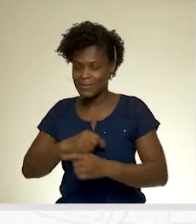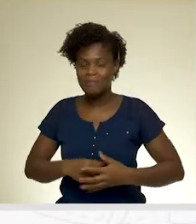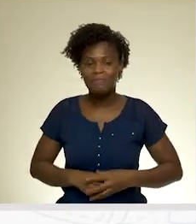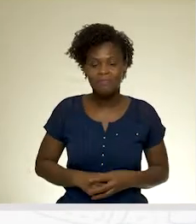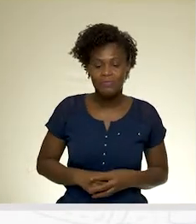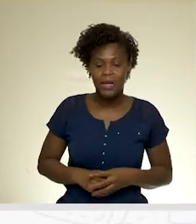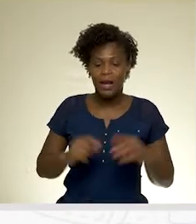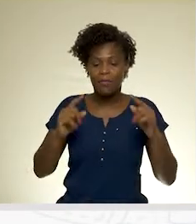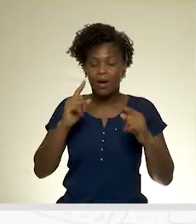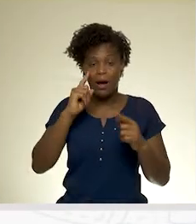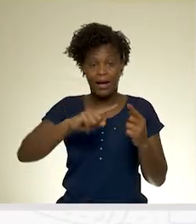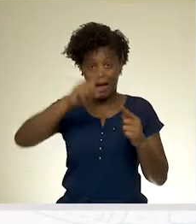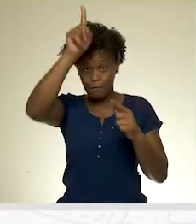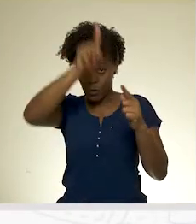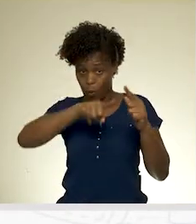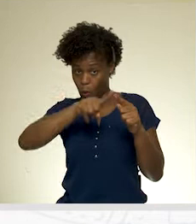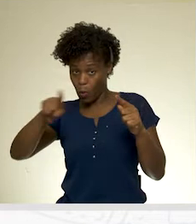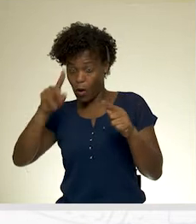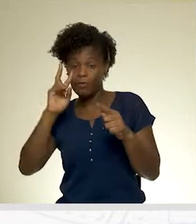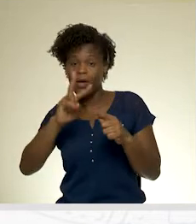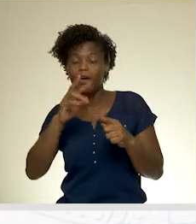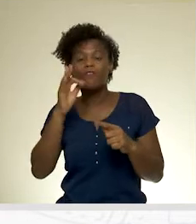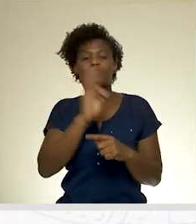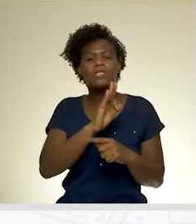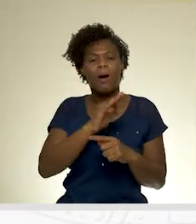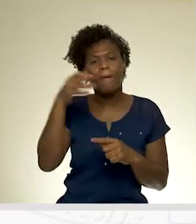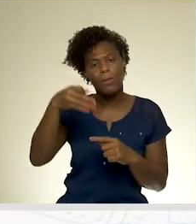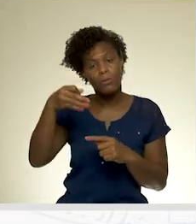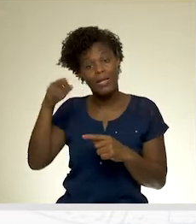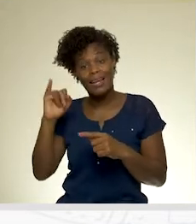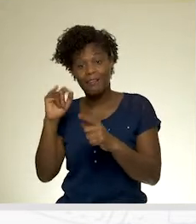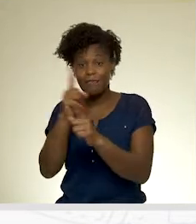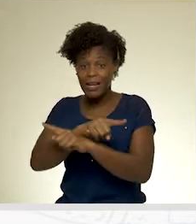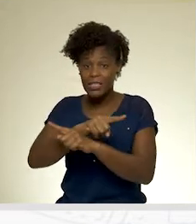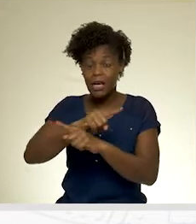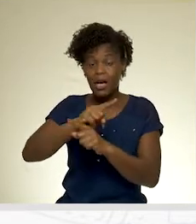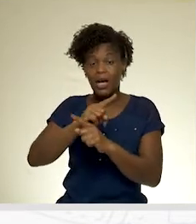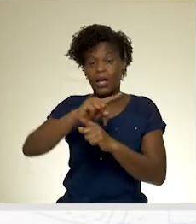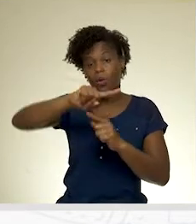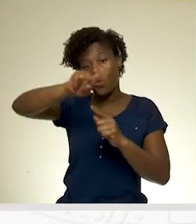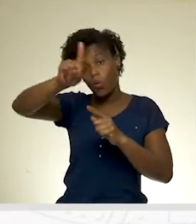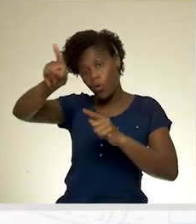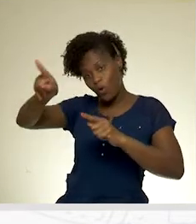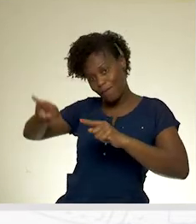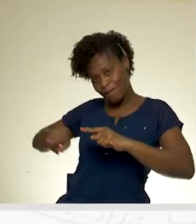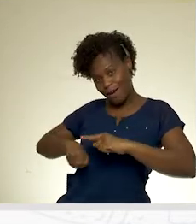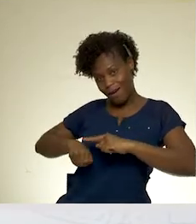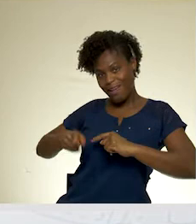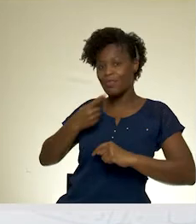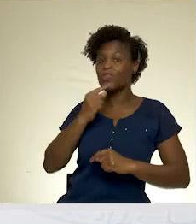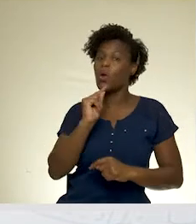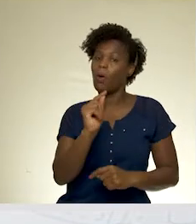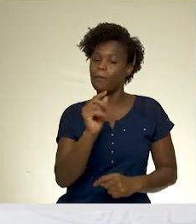O gráfico de uma função de proporcionalidade inversa é uma curva chamada hipérbole.